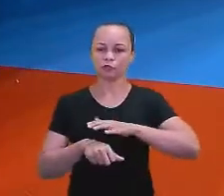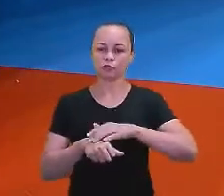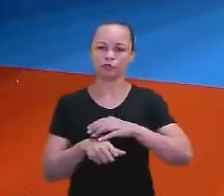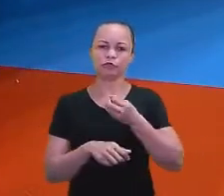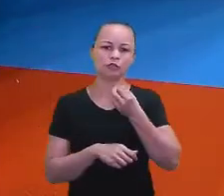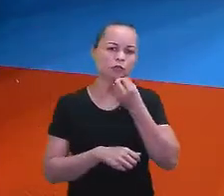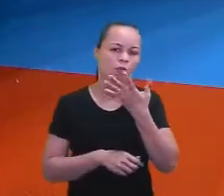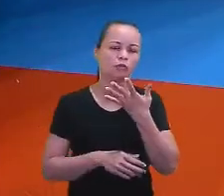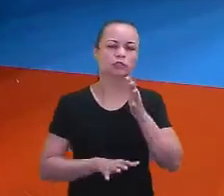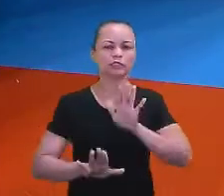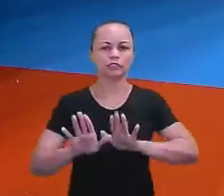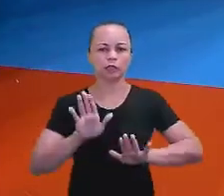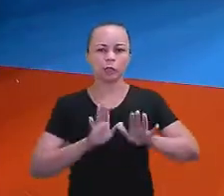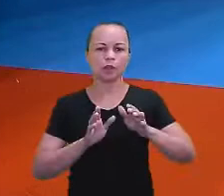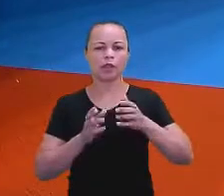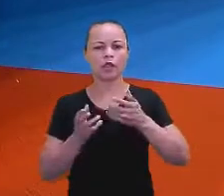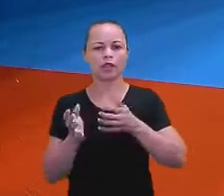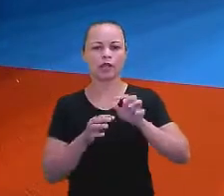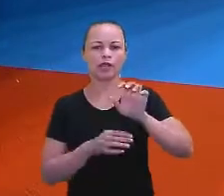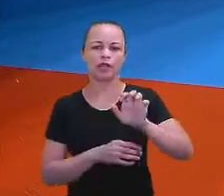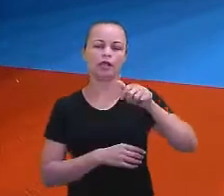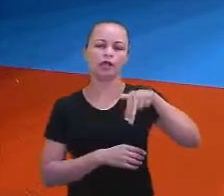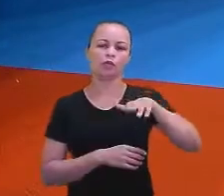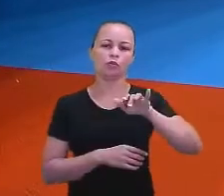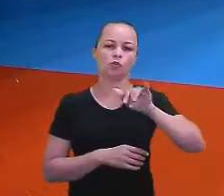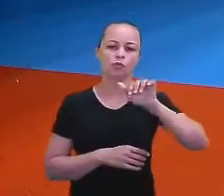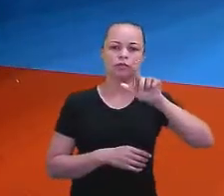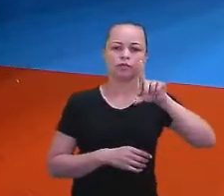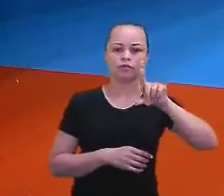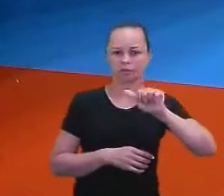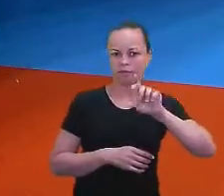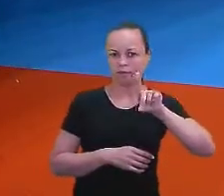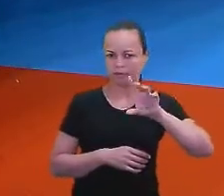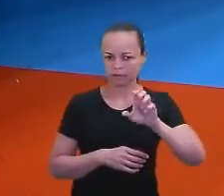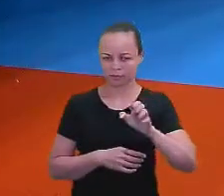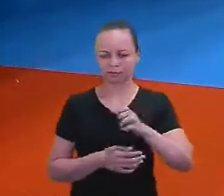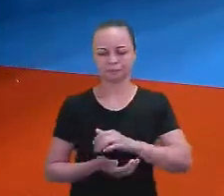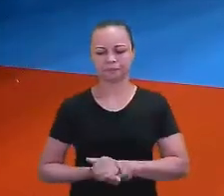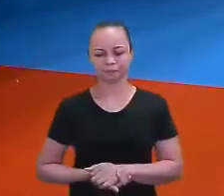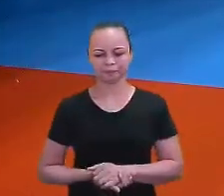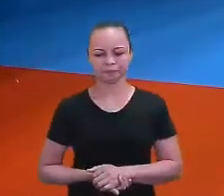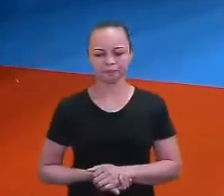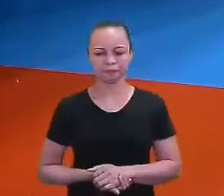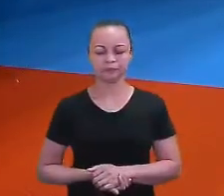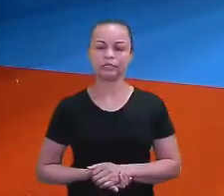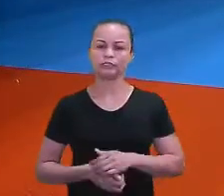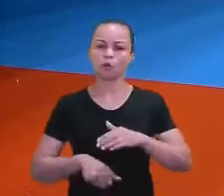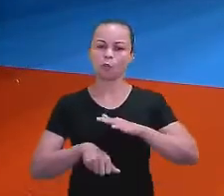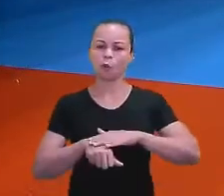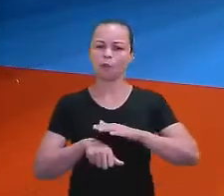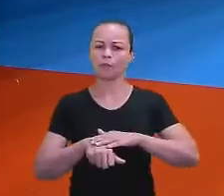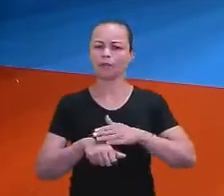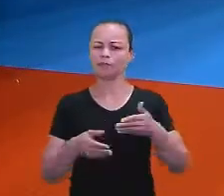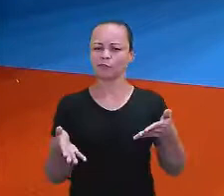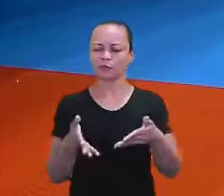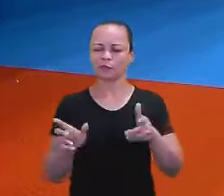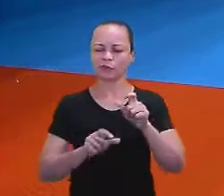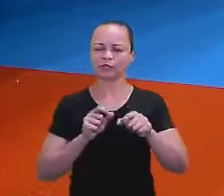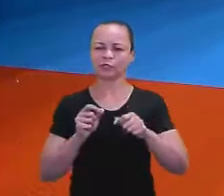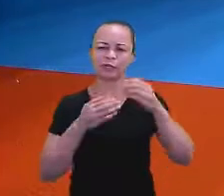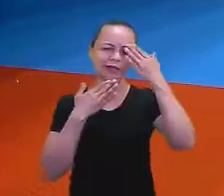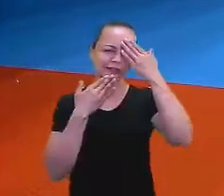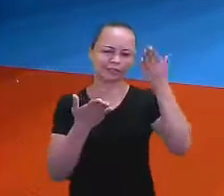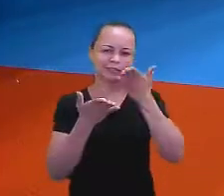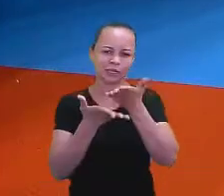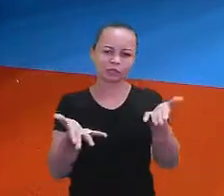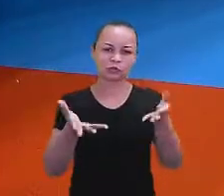de equidade. E vou pedir já para a produção fazer aquele momento, por favor, produção, como eu já agradeci para todo mundo, e